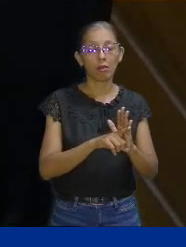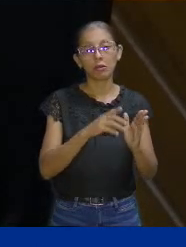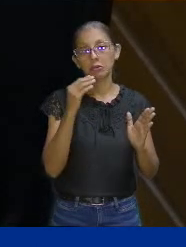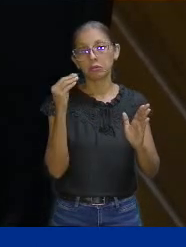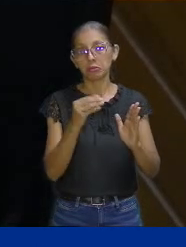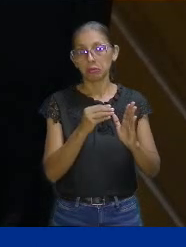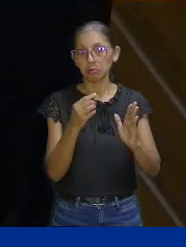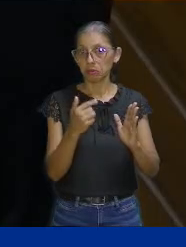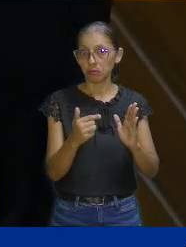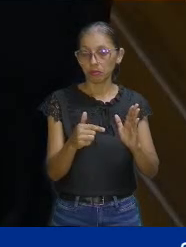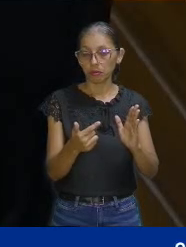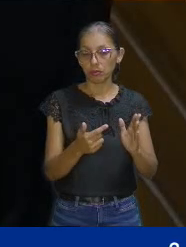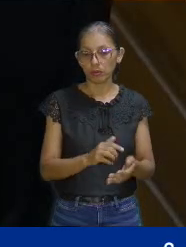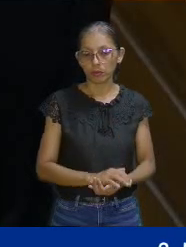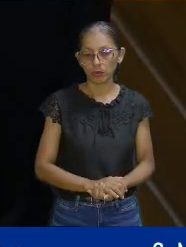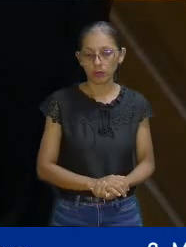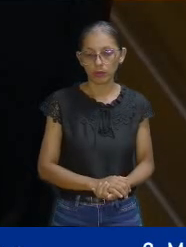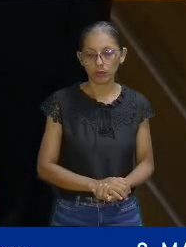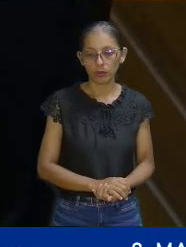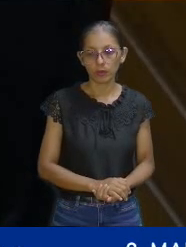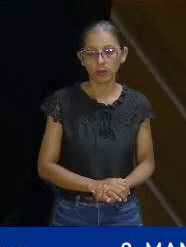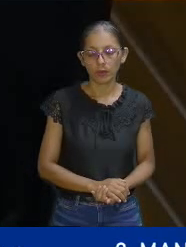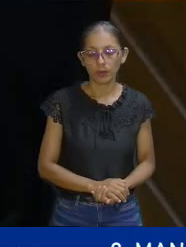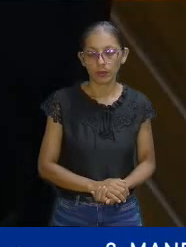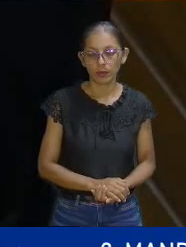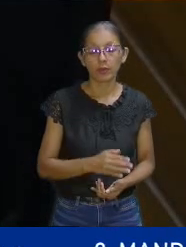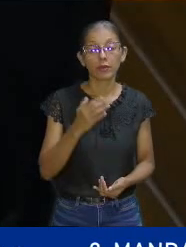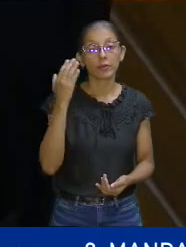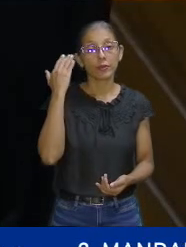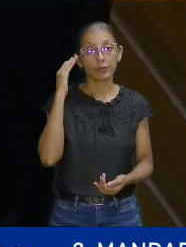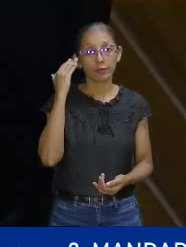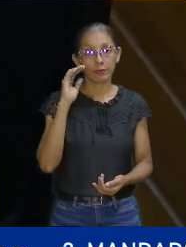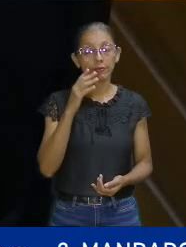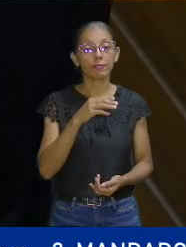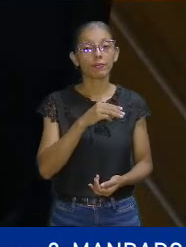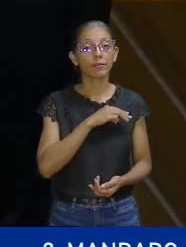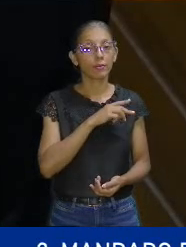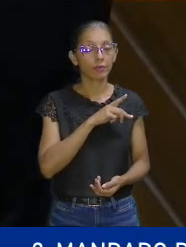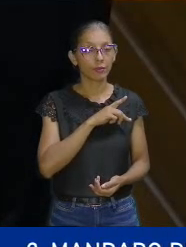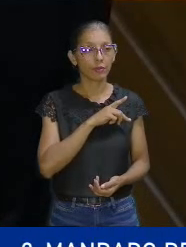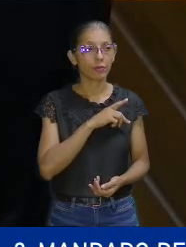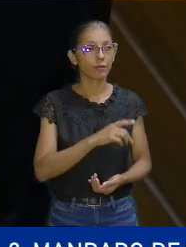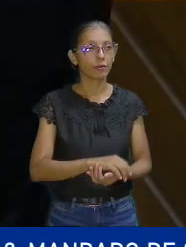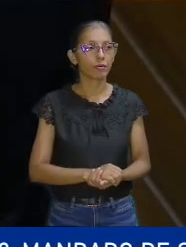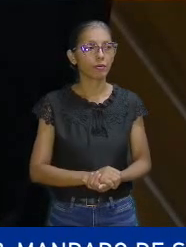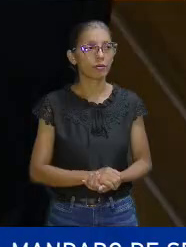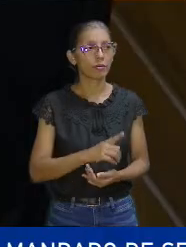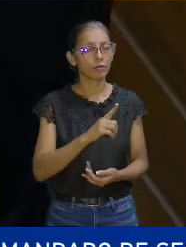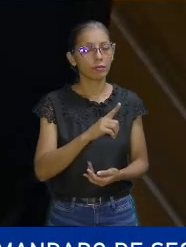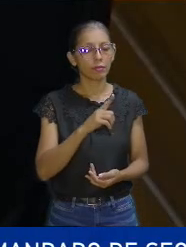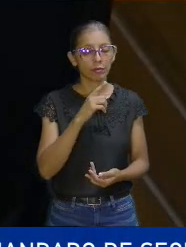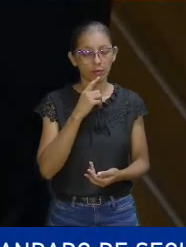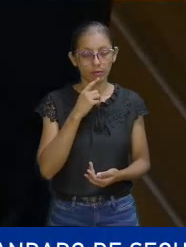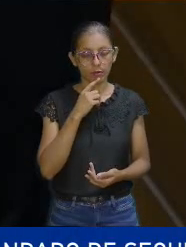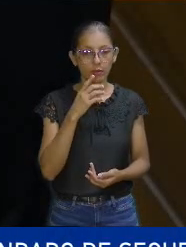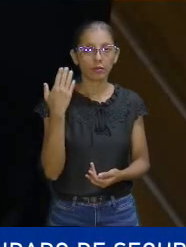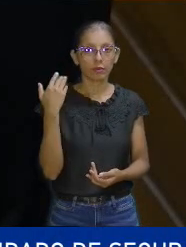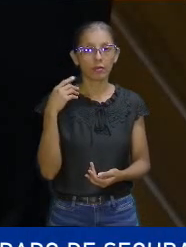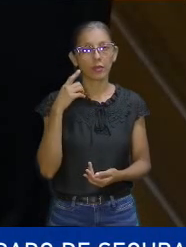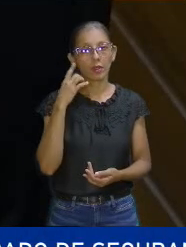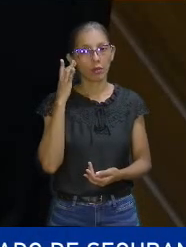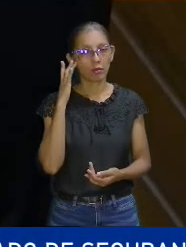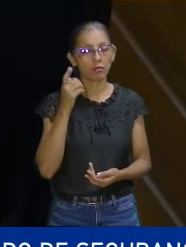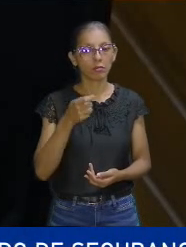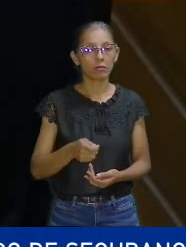andou bem o parecer do procurador do Ministério Público, que no caso foi, acho que o doutor Vitor, não foi a doutora Sara,